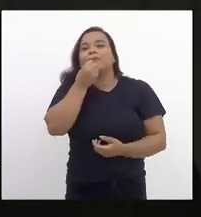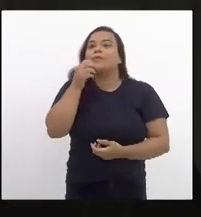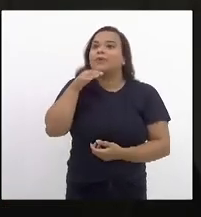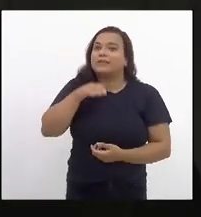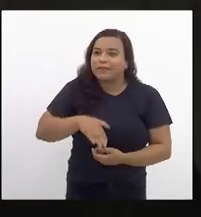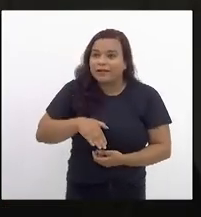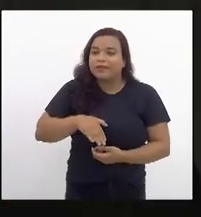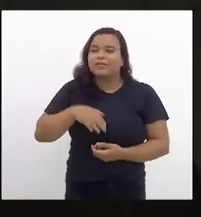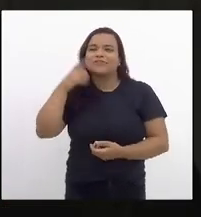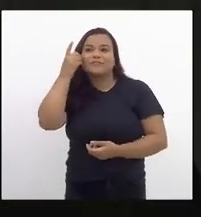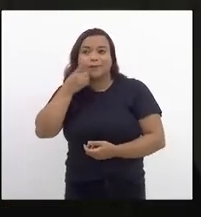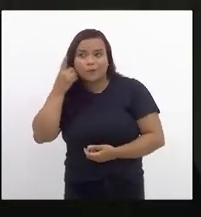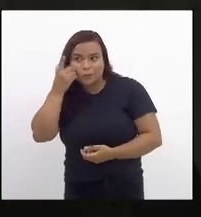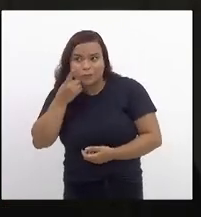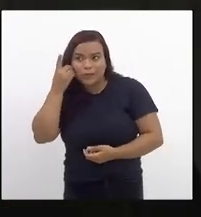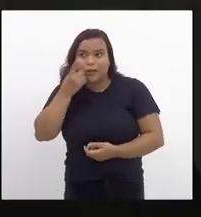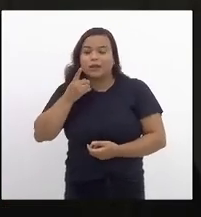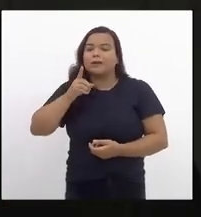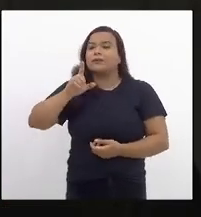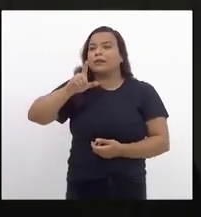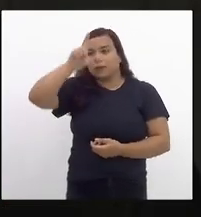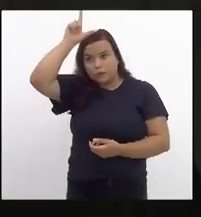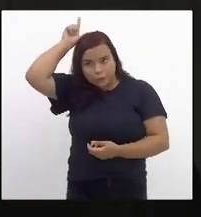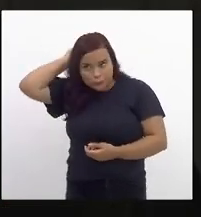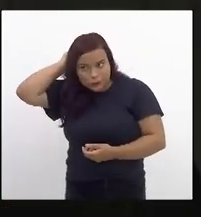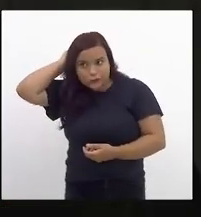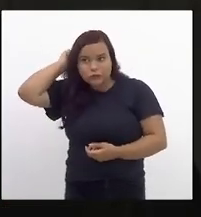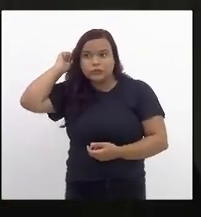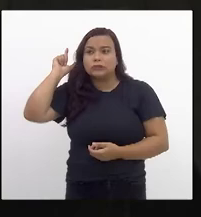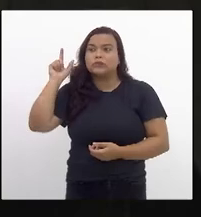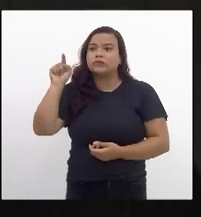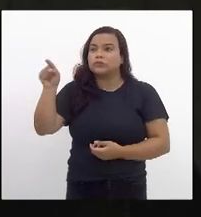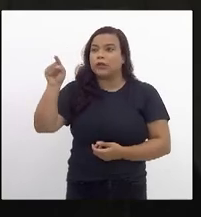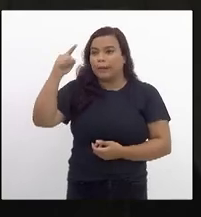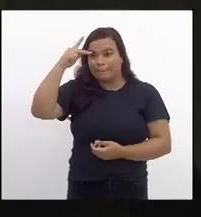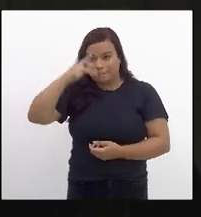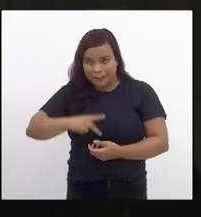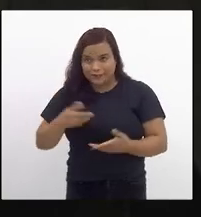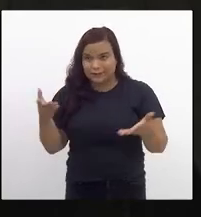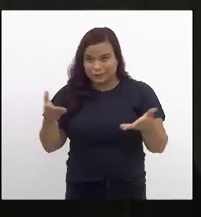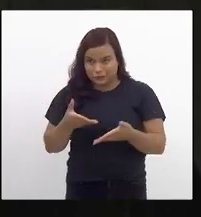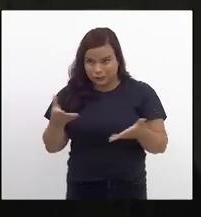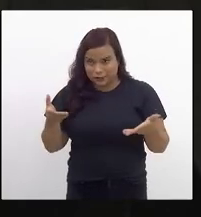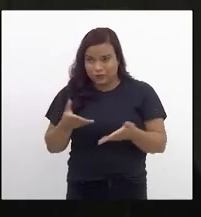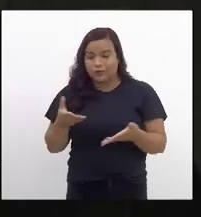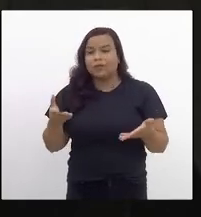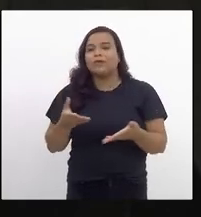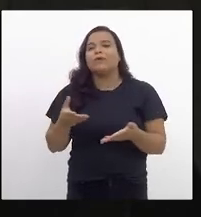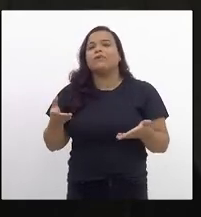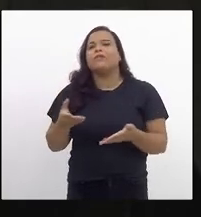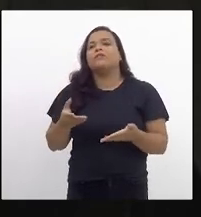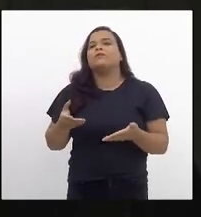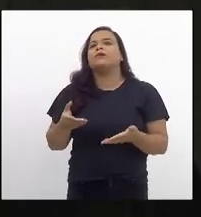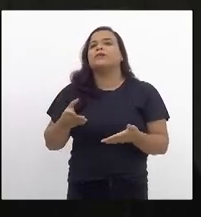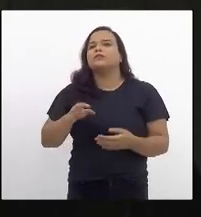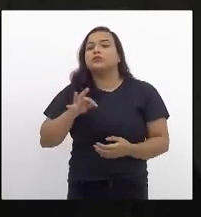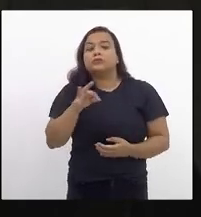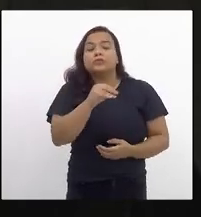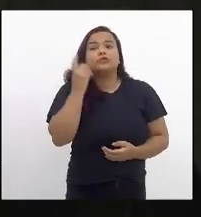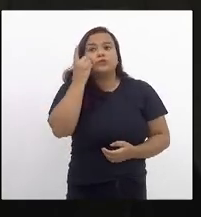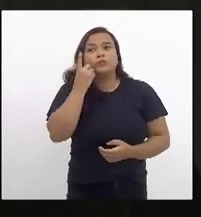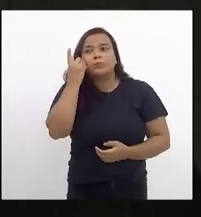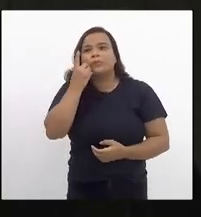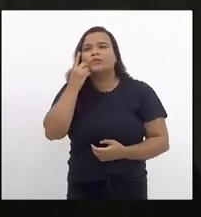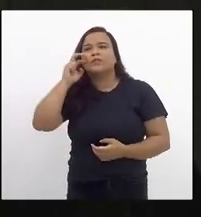Nobre Deputado Luiz Paulo que ora Preside esse expediente Inicial deputados e deputadas que nos